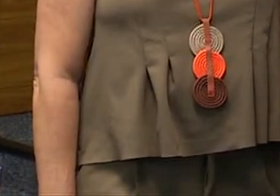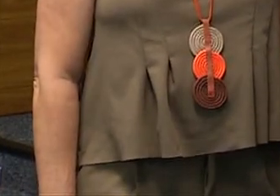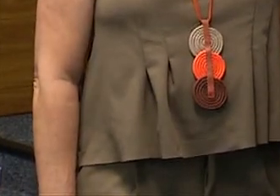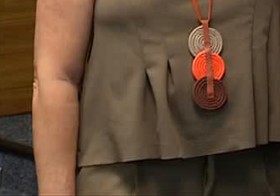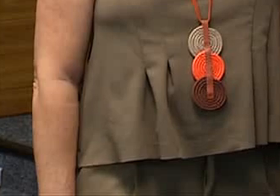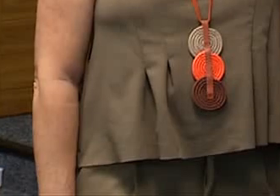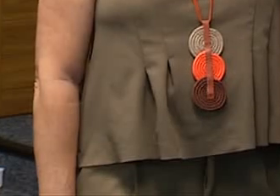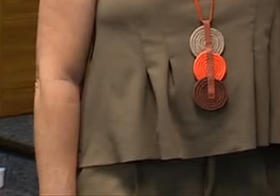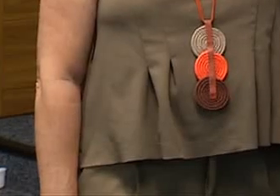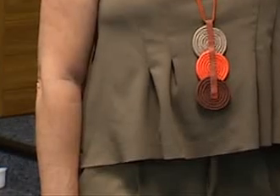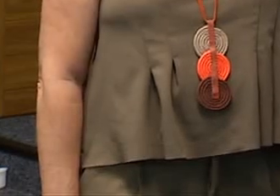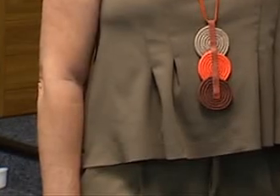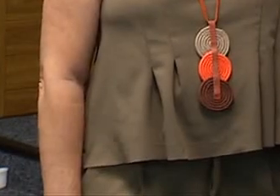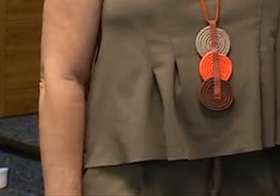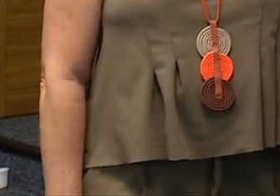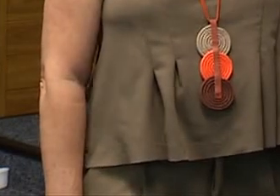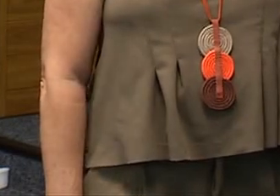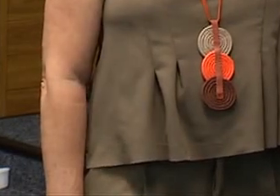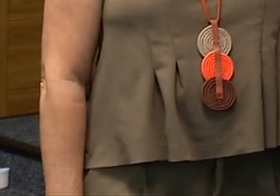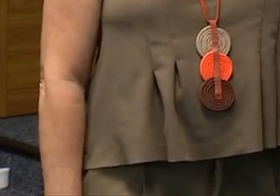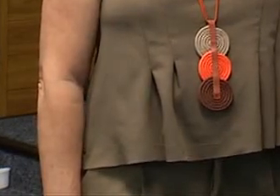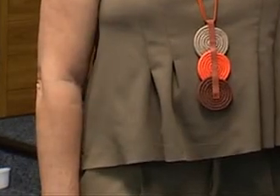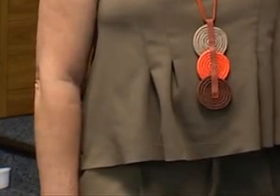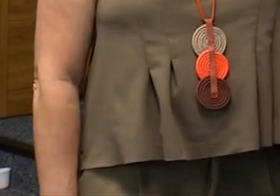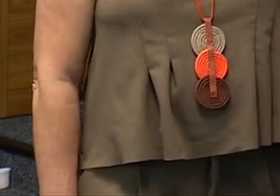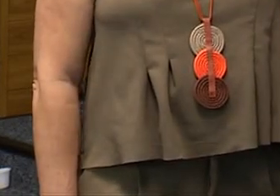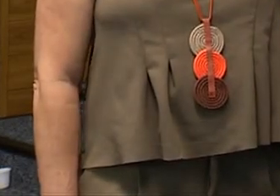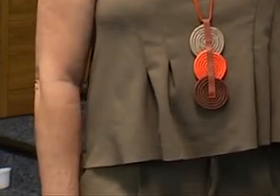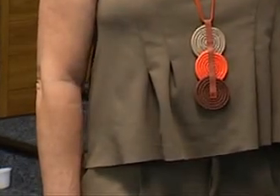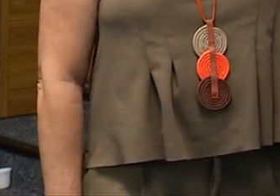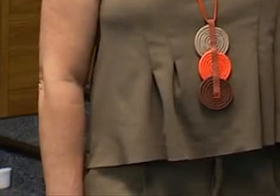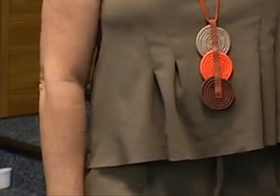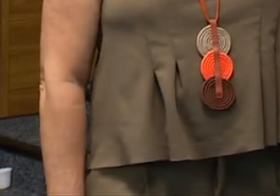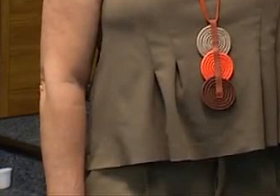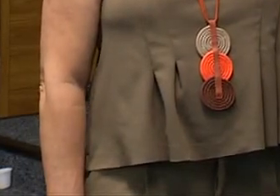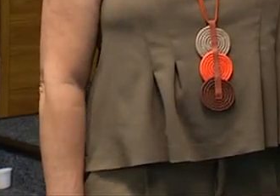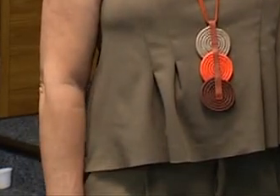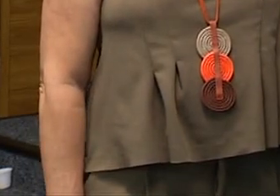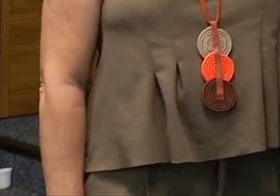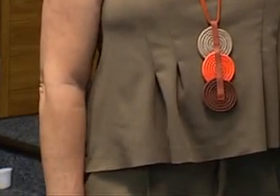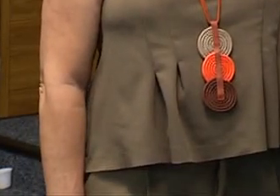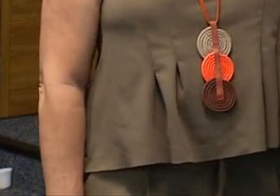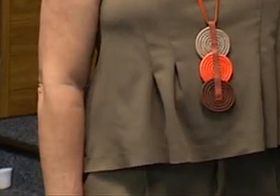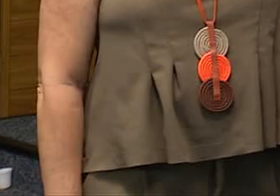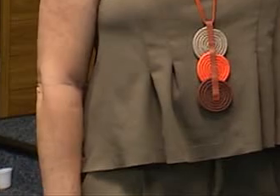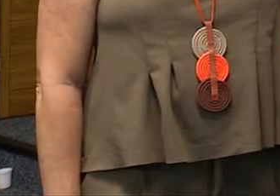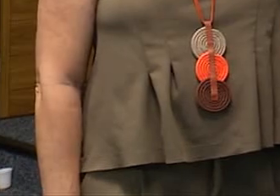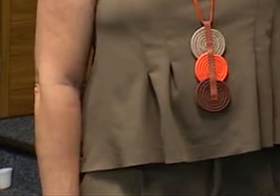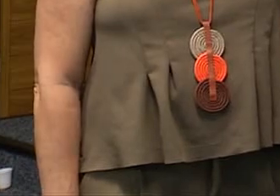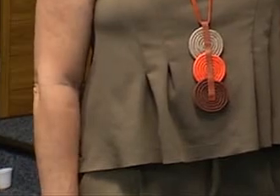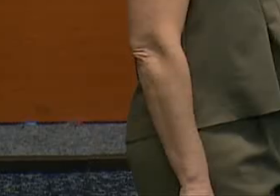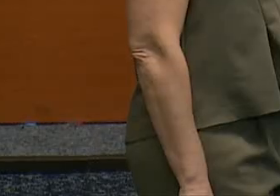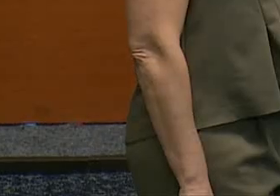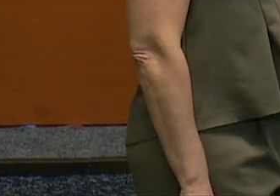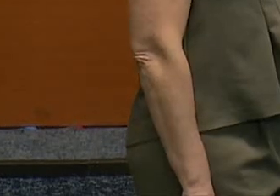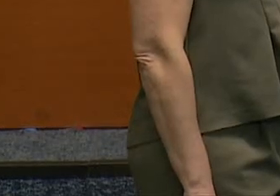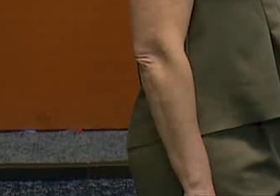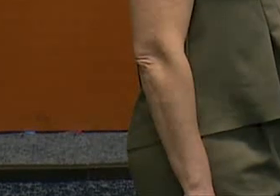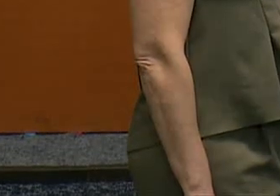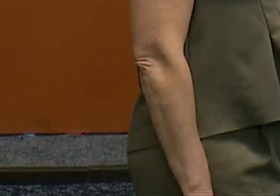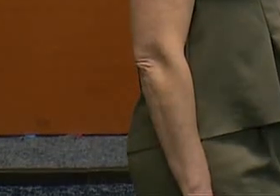aquele ar de assustado, vim de Pernambuco para São Paulo, tudo diferente. E o Godô, uma ocasião, sentou e disse, Hélio, vem cá, deixa eu te